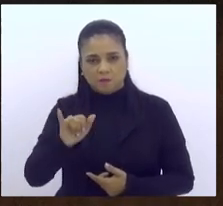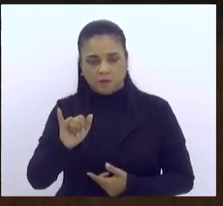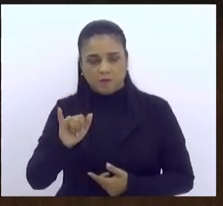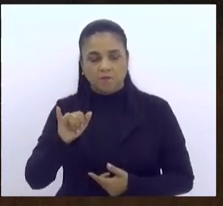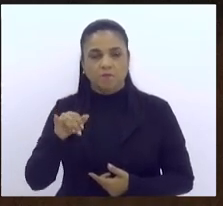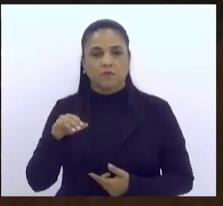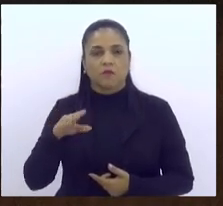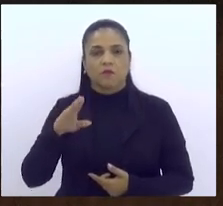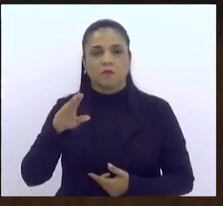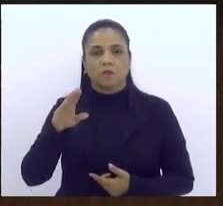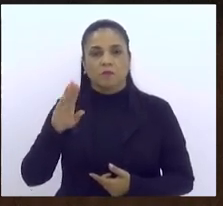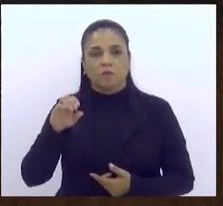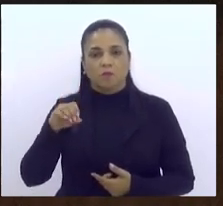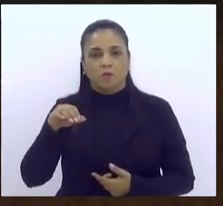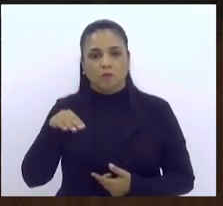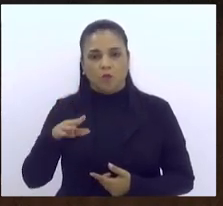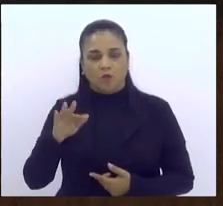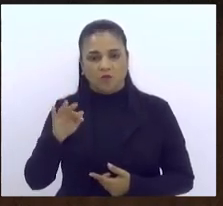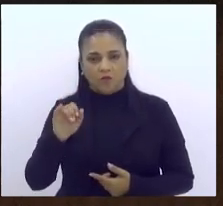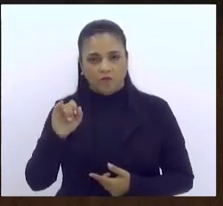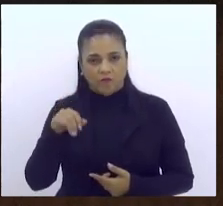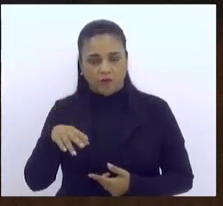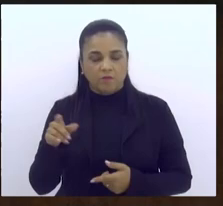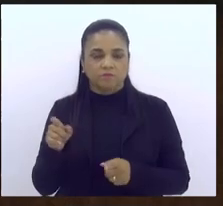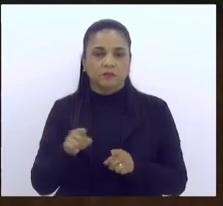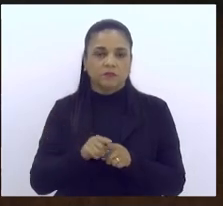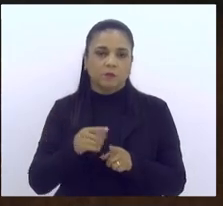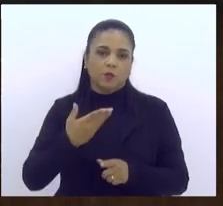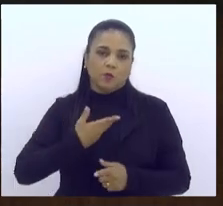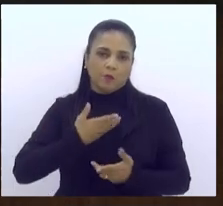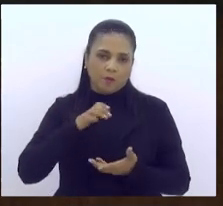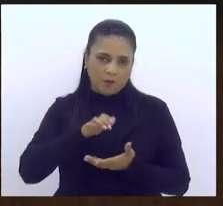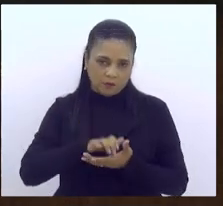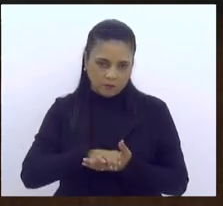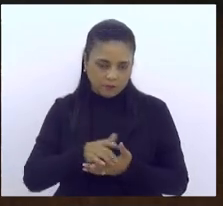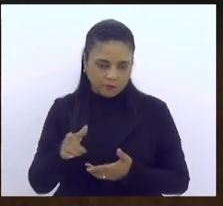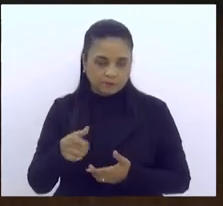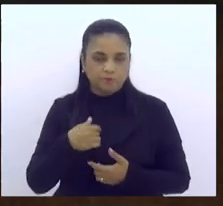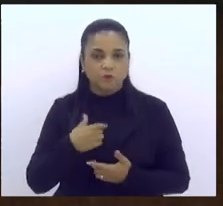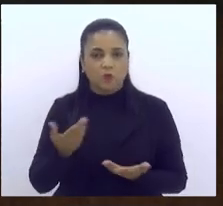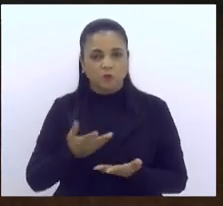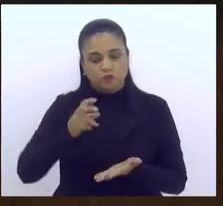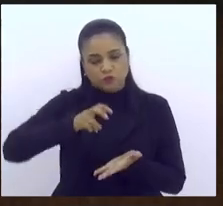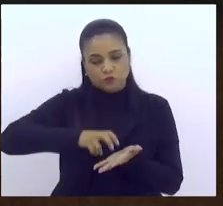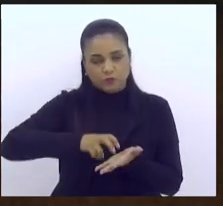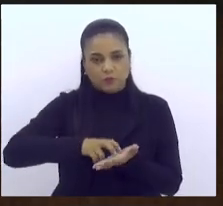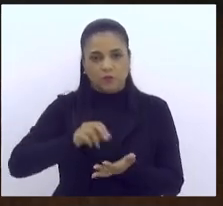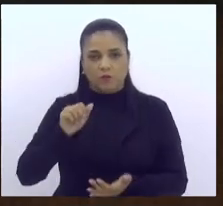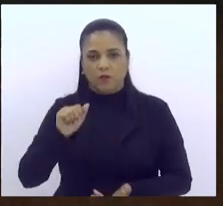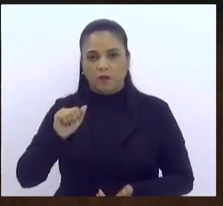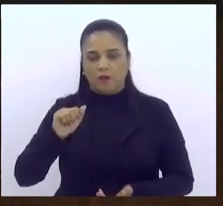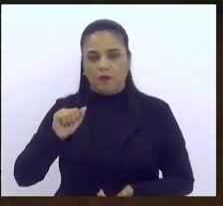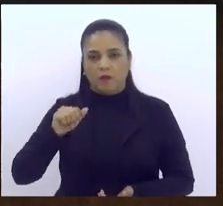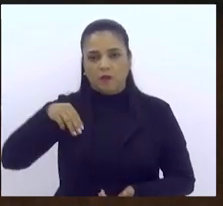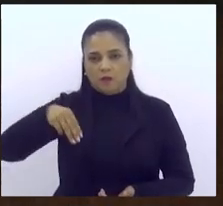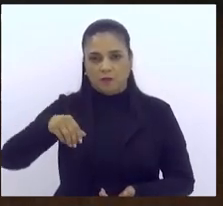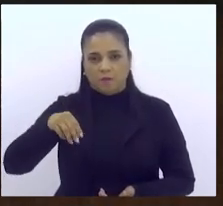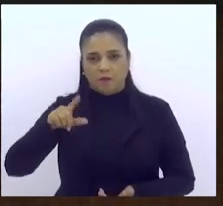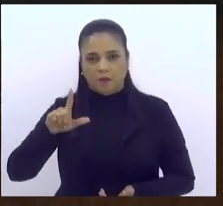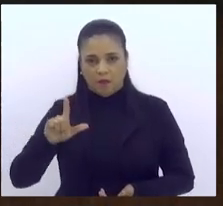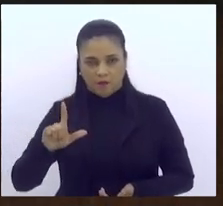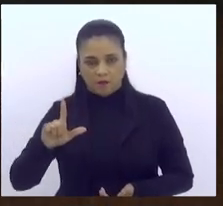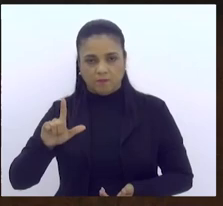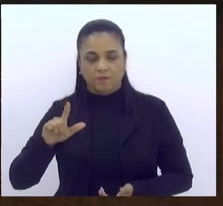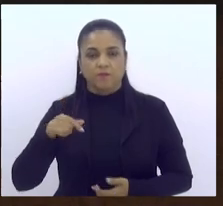Braga. Estive hoje de manhã no IML, Alfrânio Peixoto, juntamente com o deputado